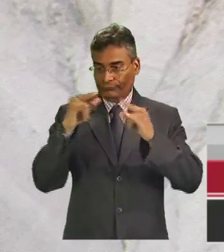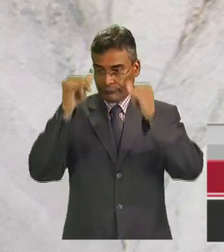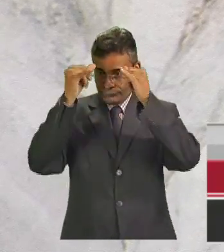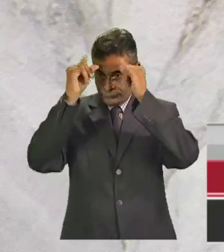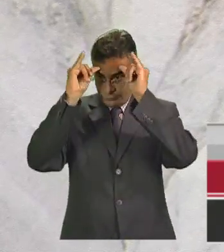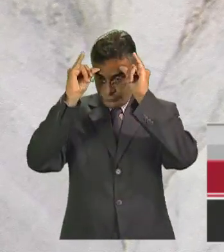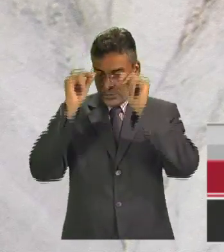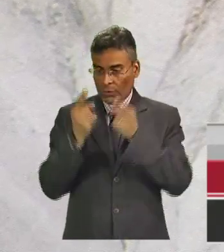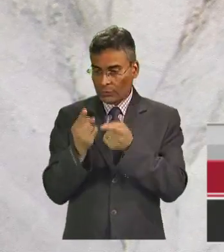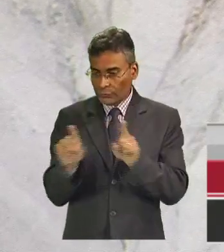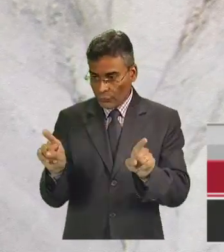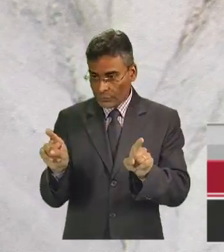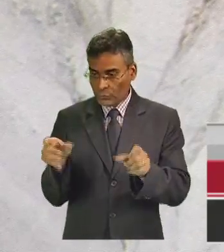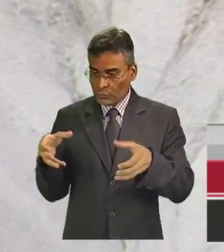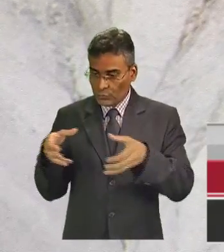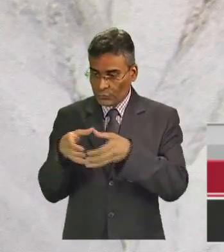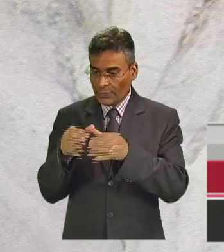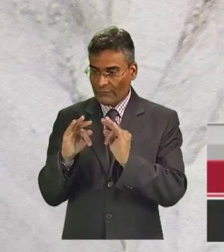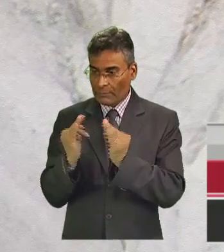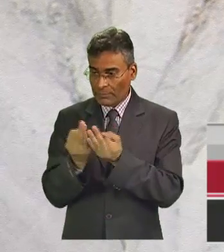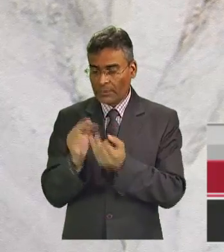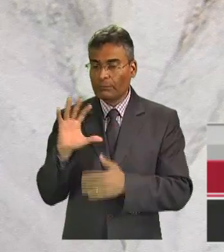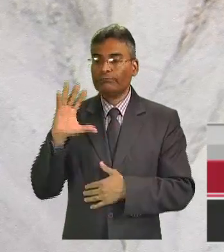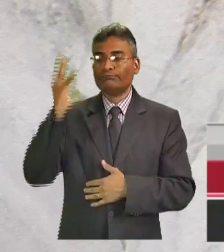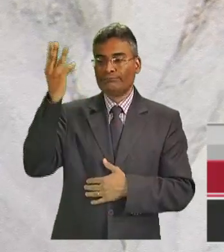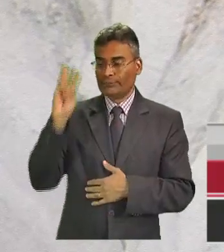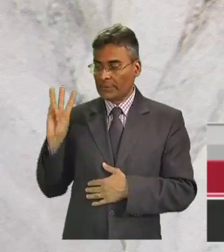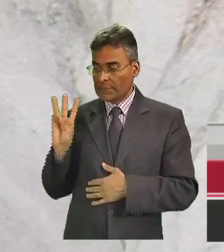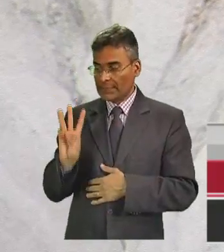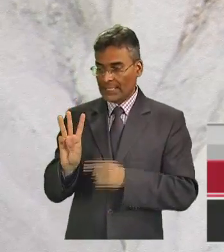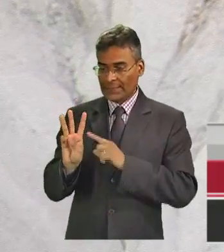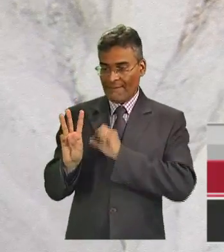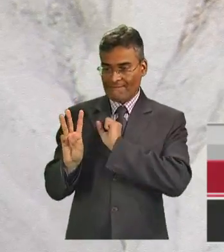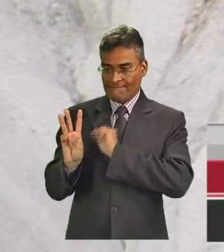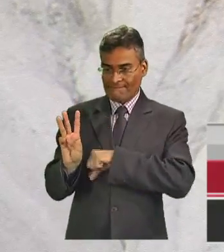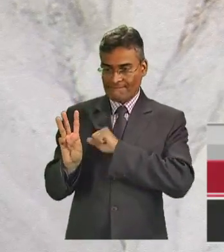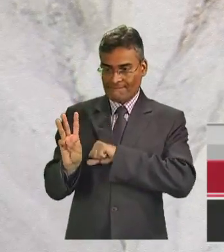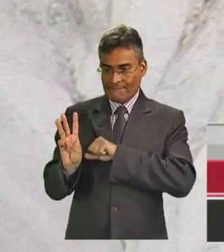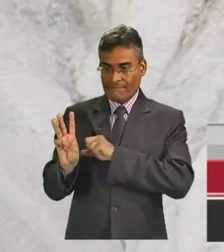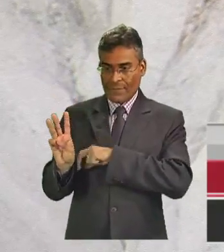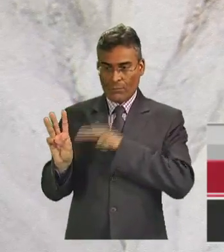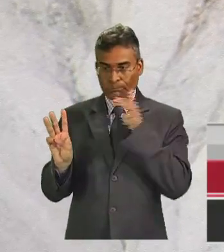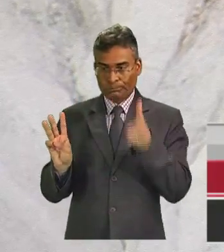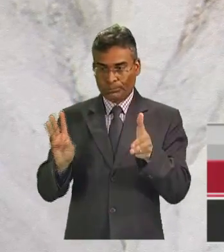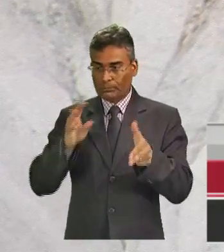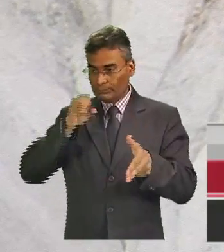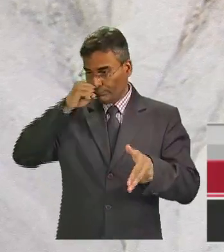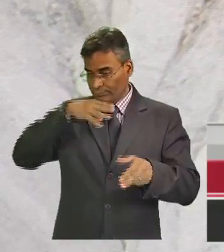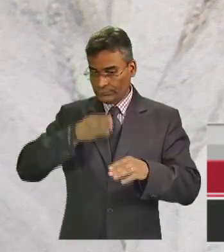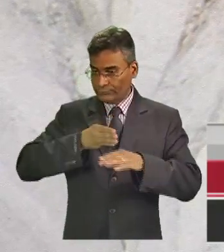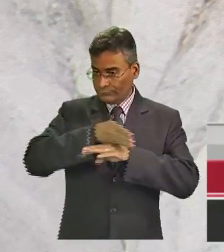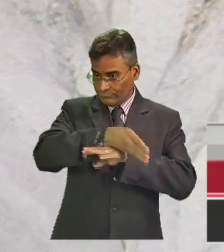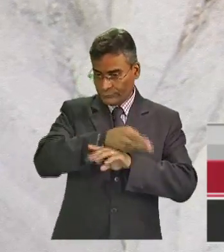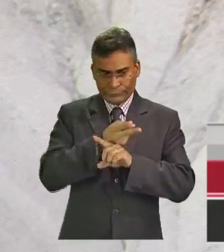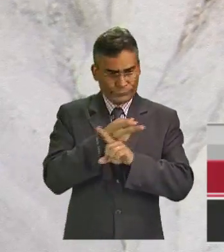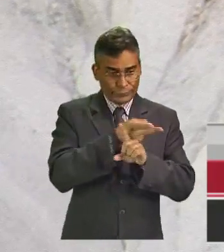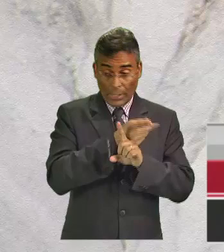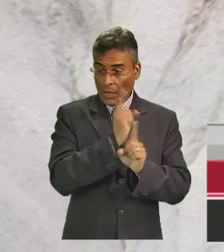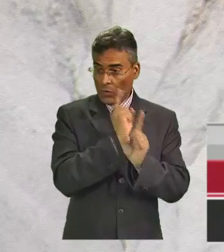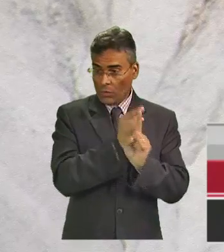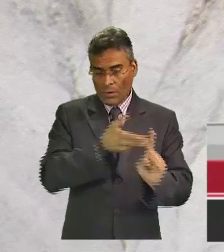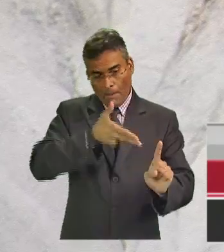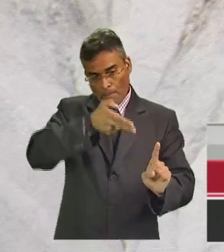promoção, quando ele foi atacado por 3 criminosos que adentraram o local e mataram de